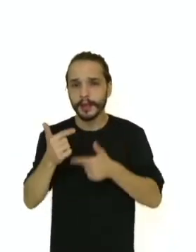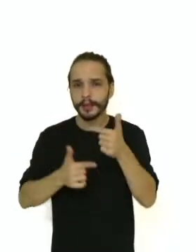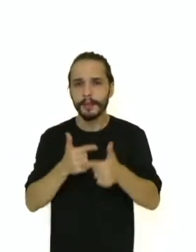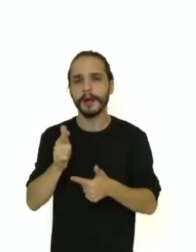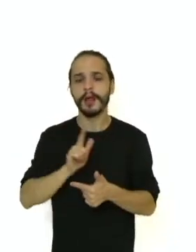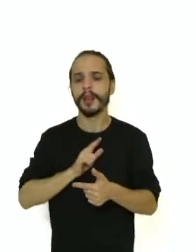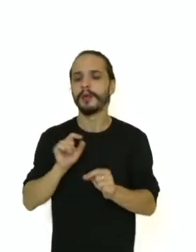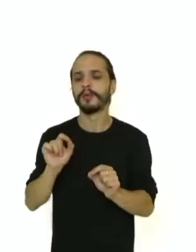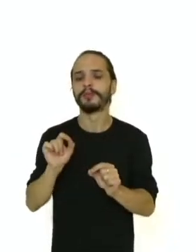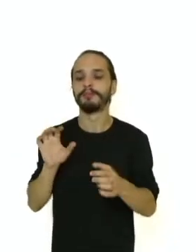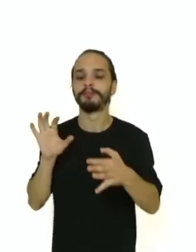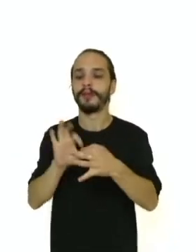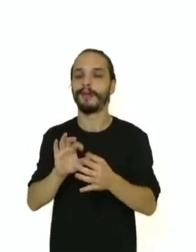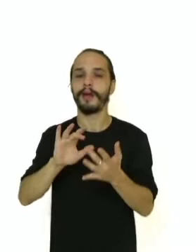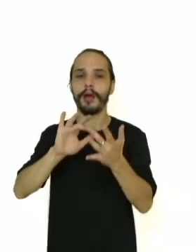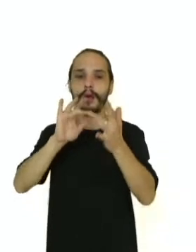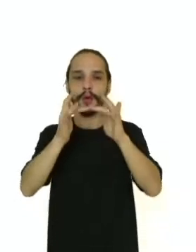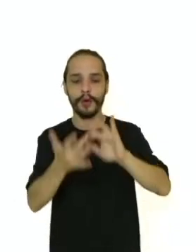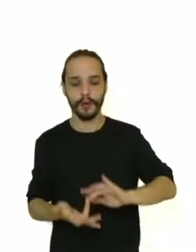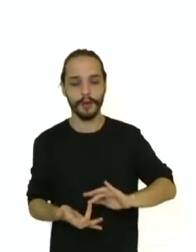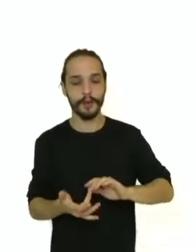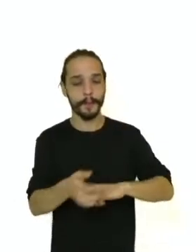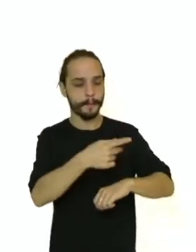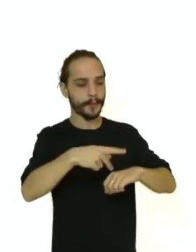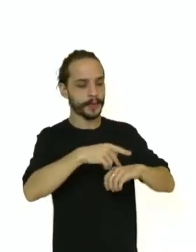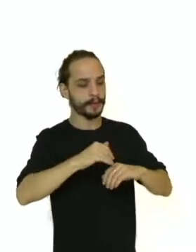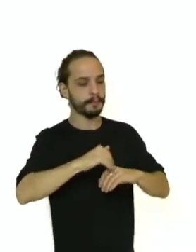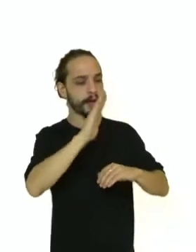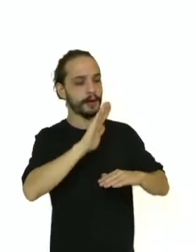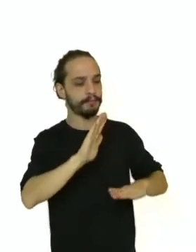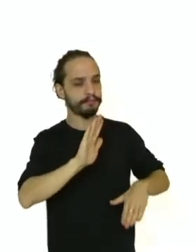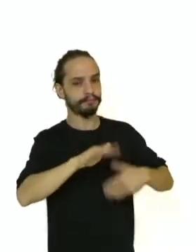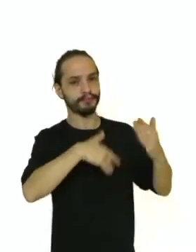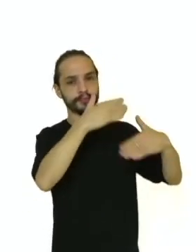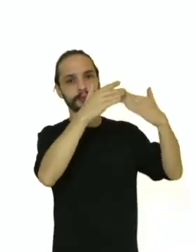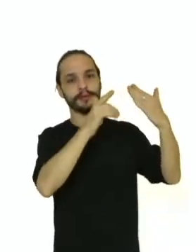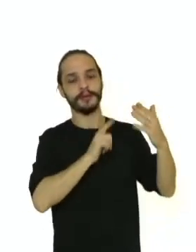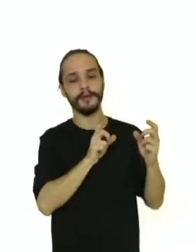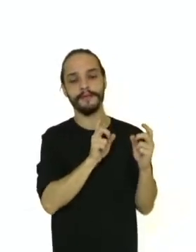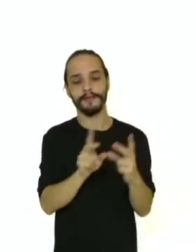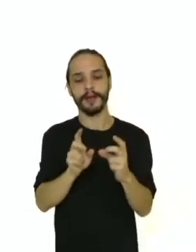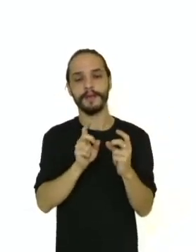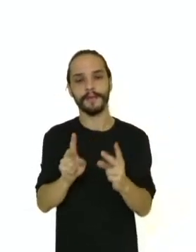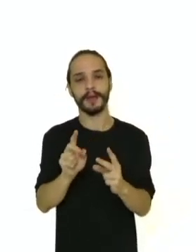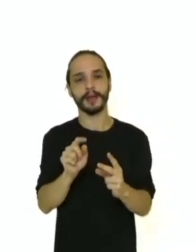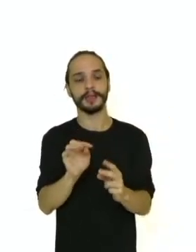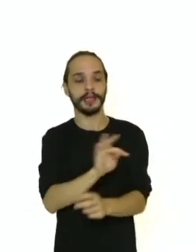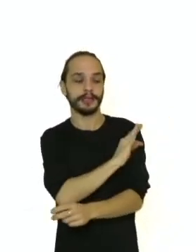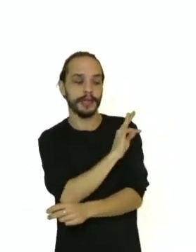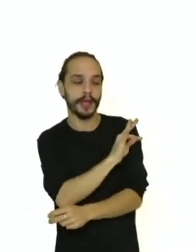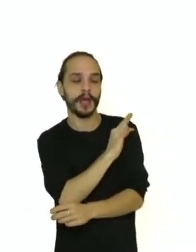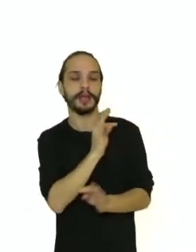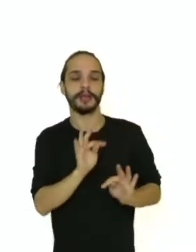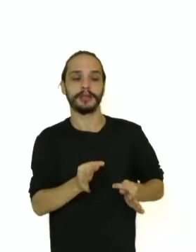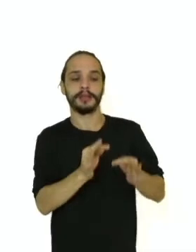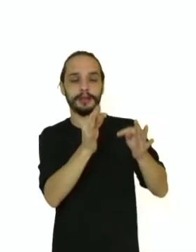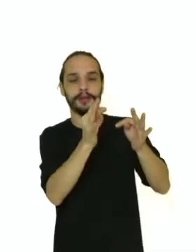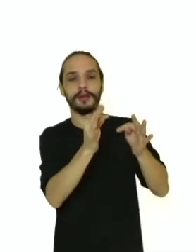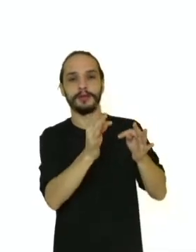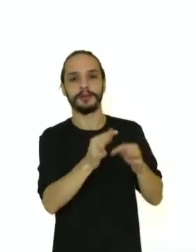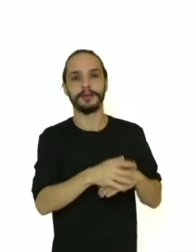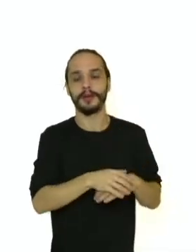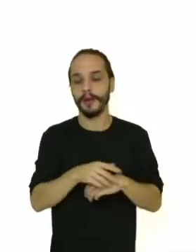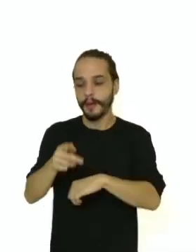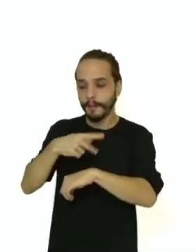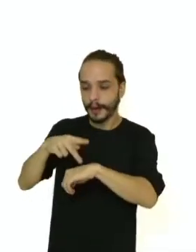mais desenvolvidos, eles exportam tecnologia e novas técnicas de produção. E os países emergentes, também chamados